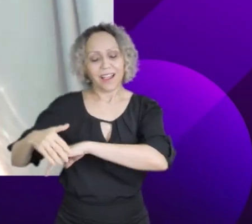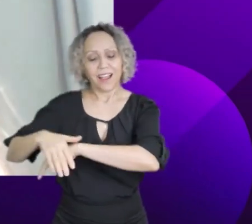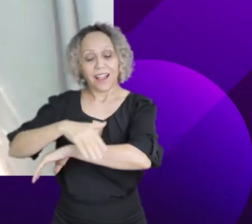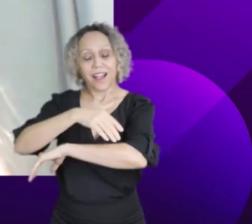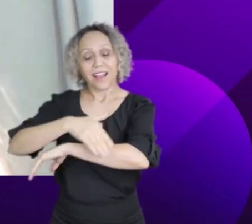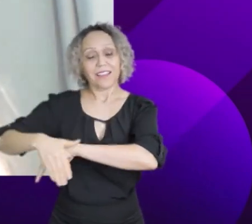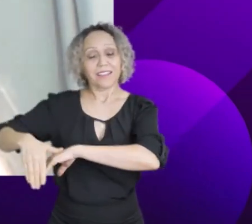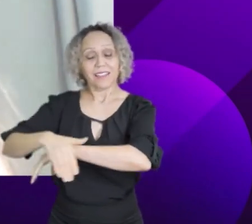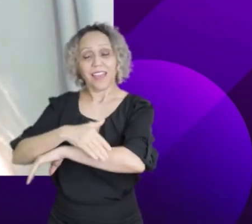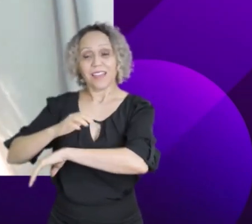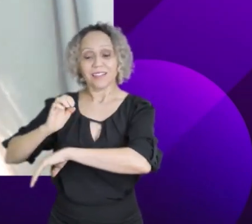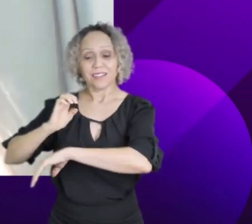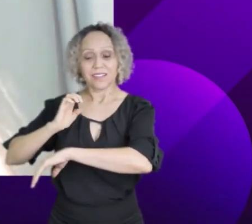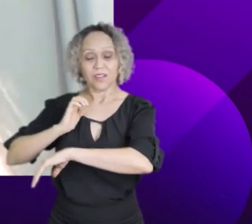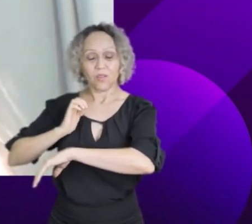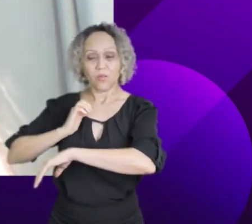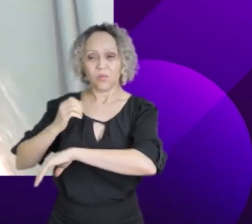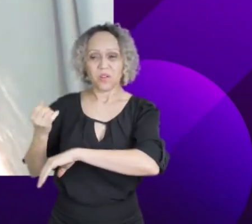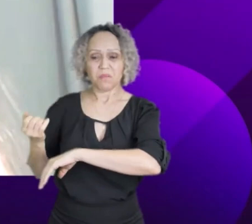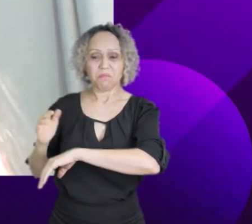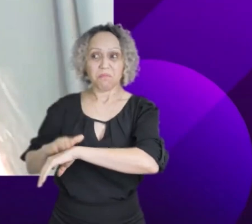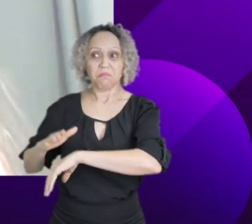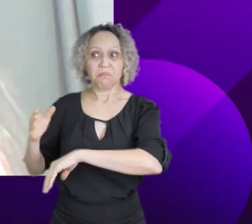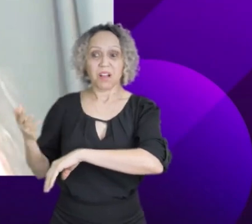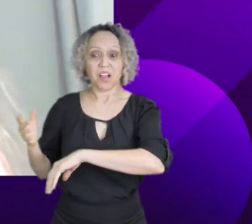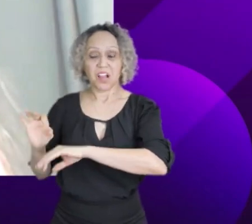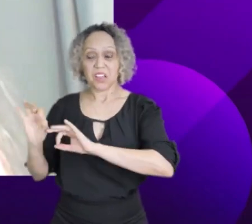na cidade.